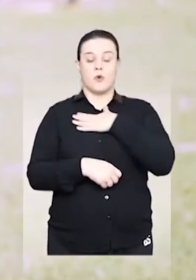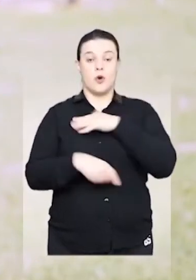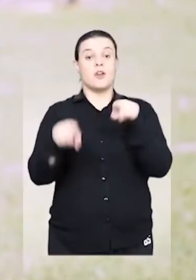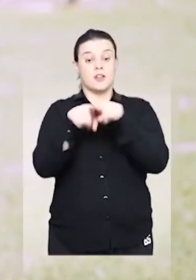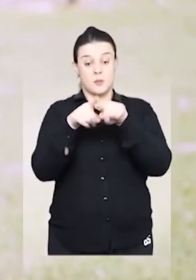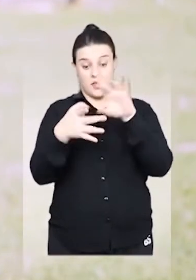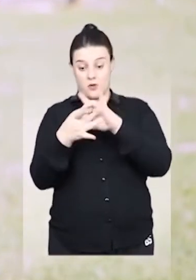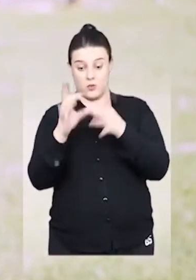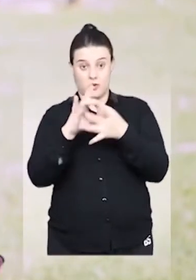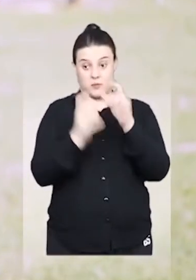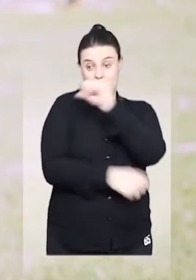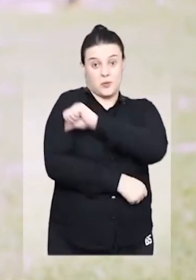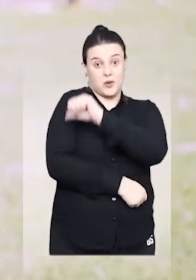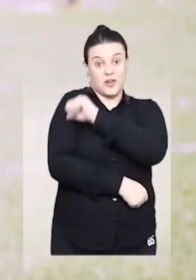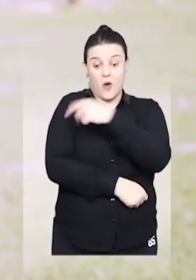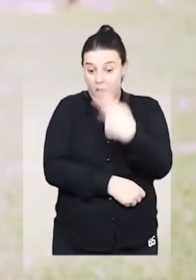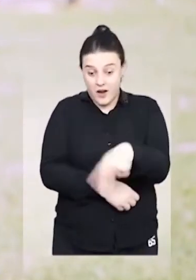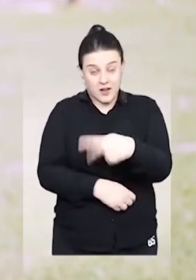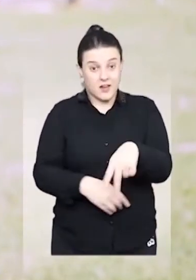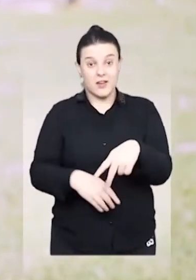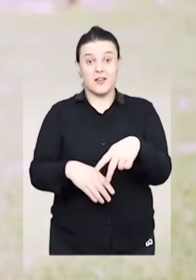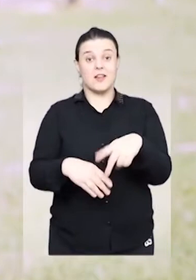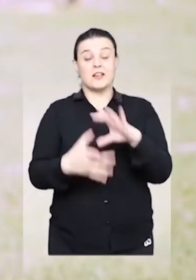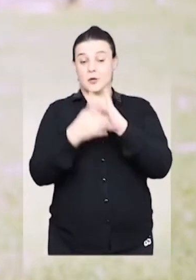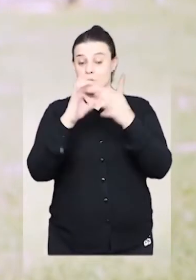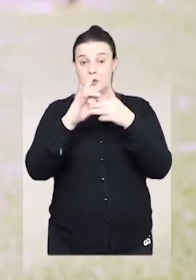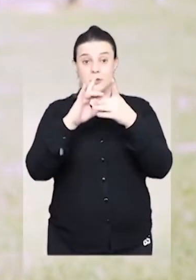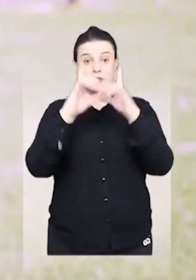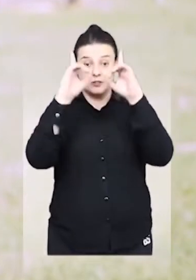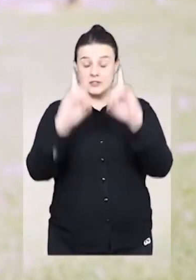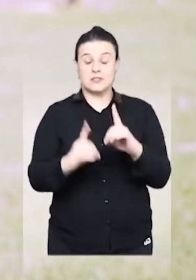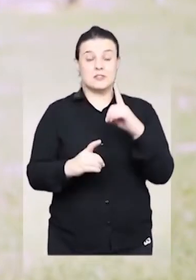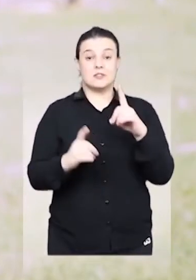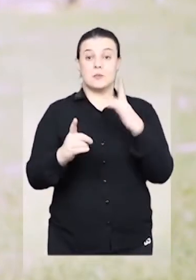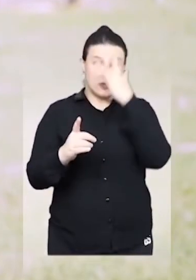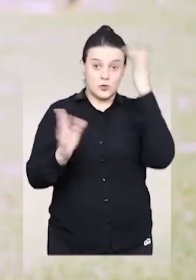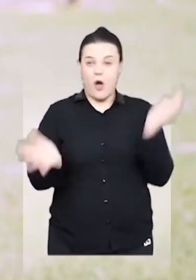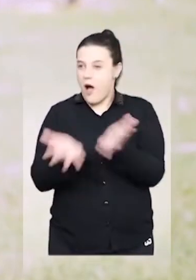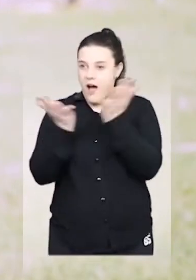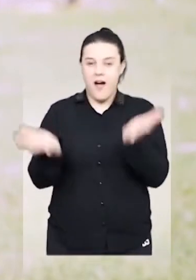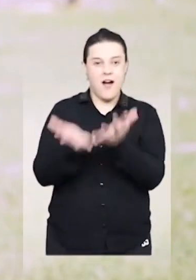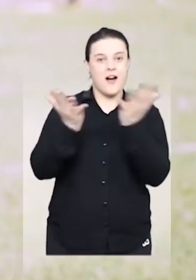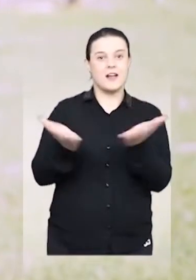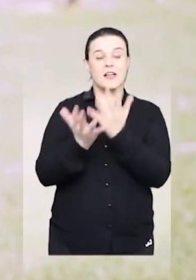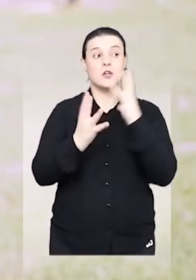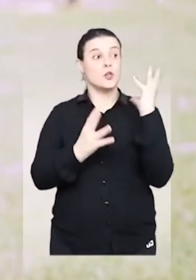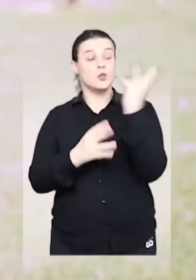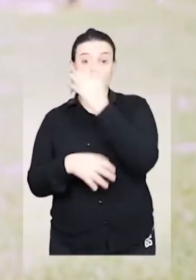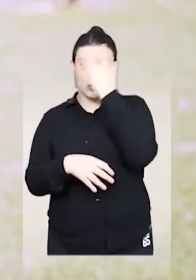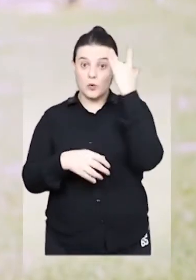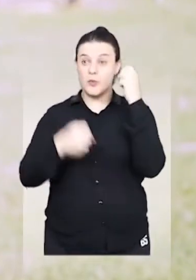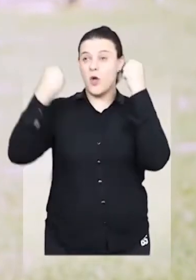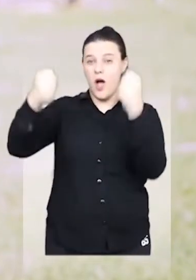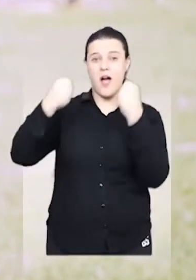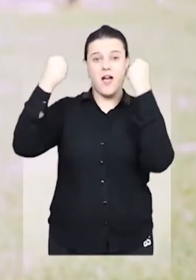porque era o nosso país representando o Brasil e toda uma torcida, toda uma arquibancada torcendo por você.